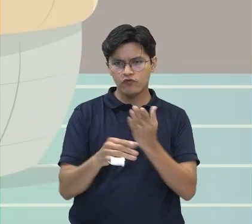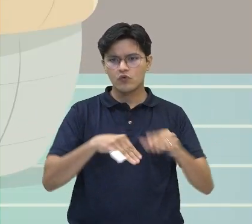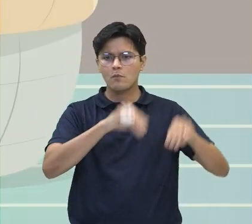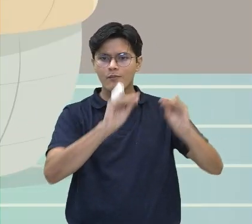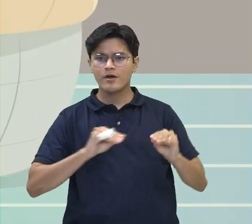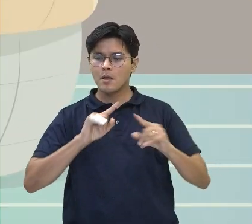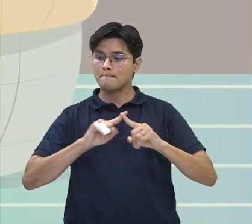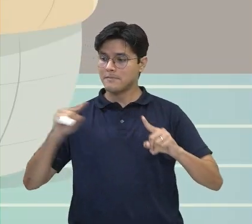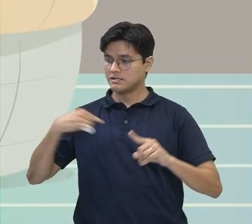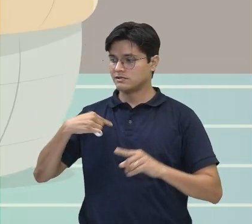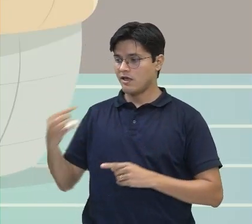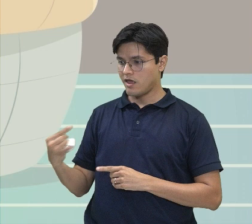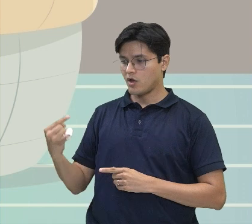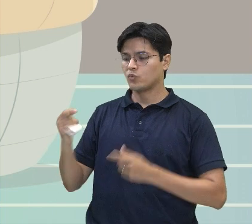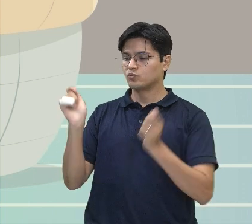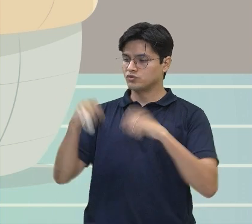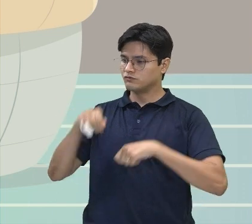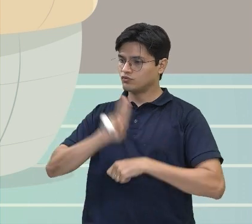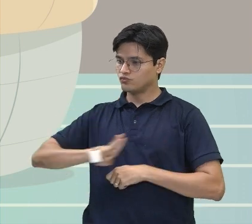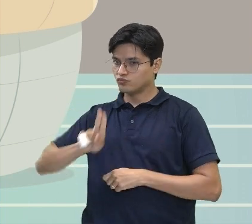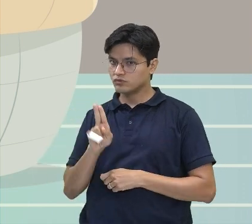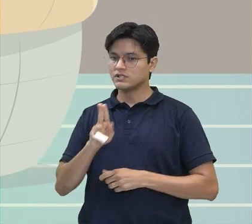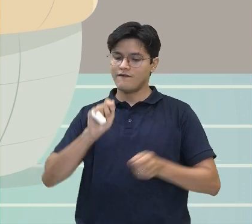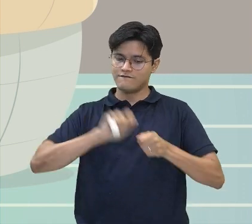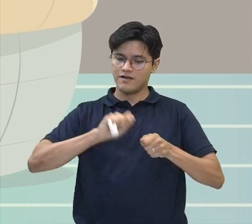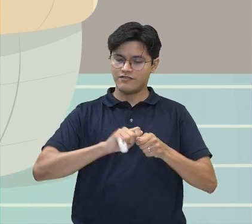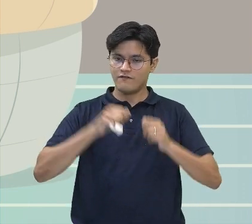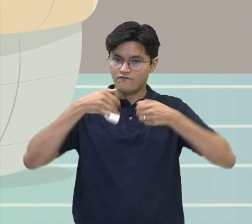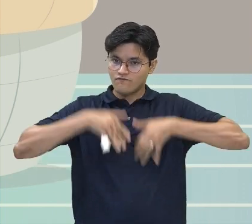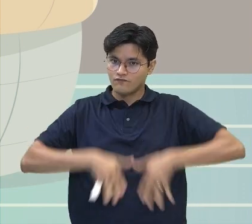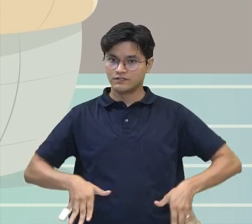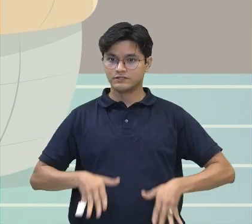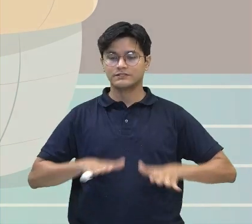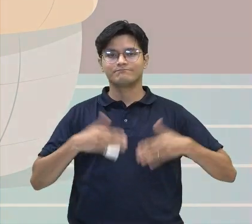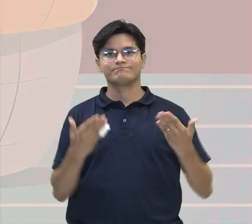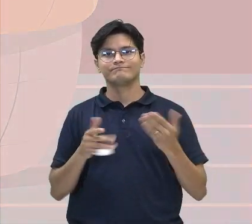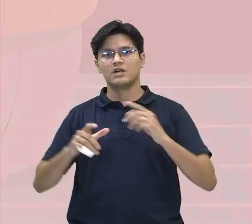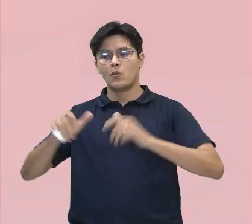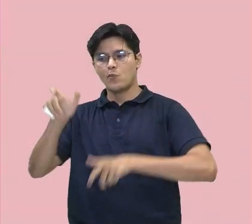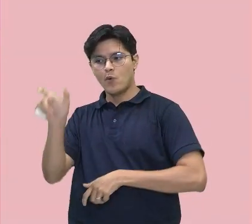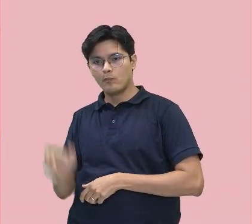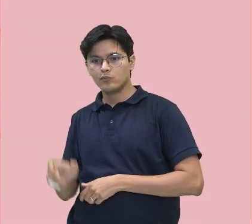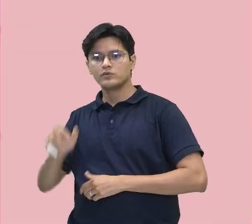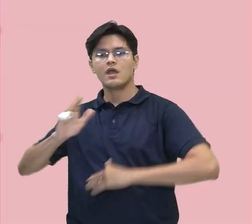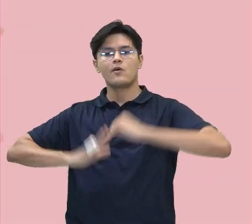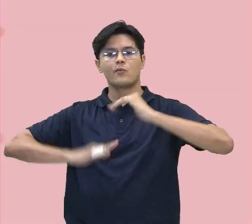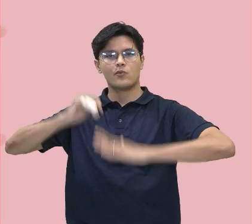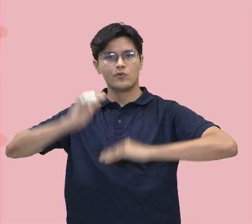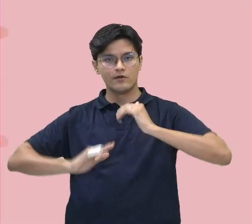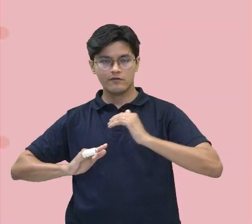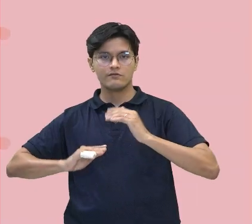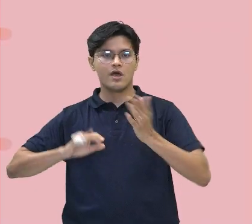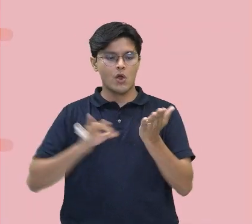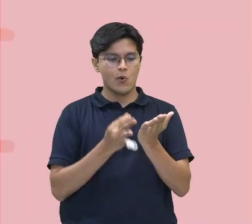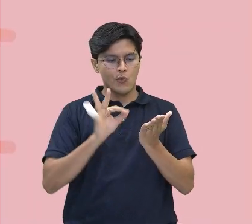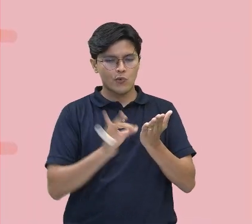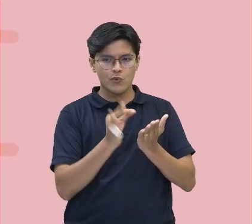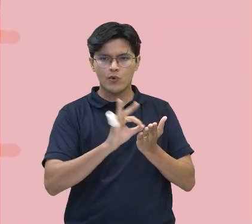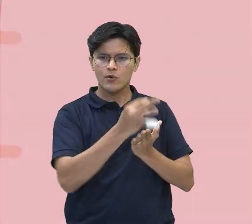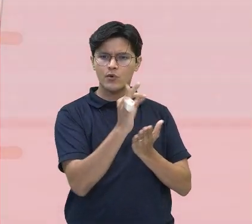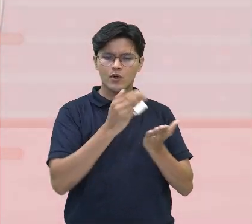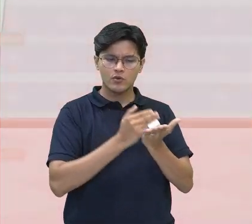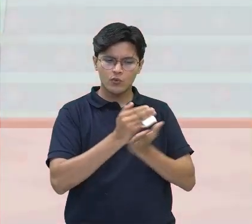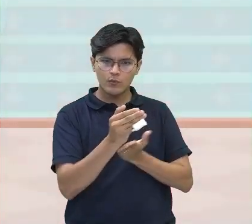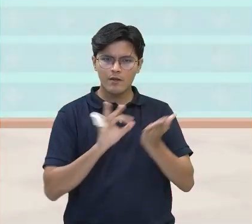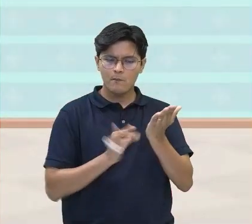A costureira, alheia à discussão, começou a costurar. Agulha e linha, juntas davam